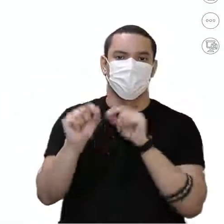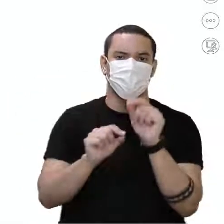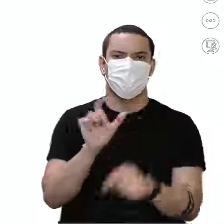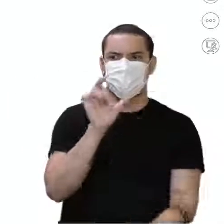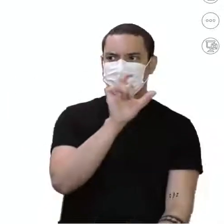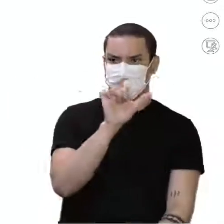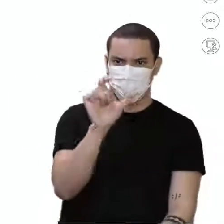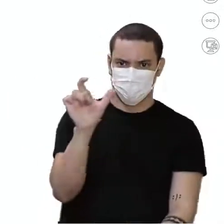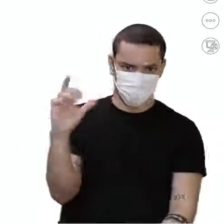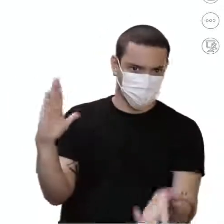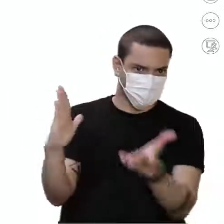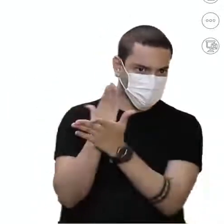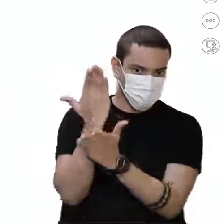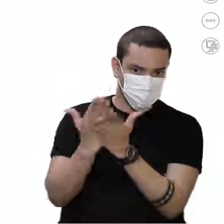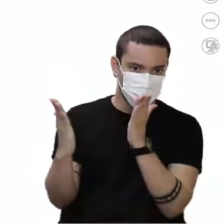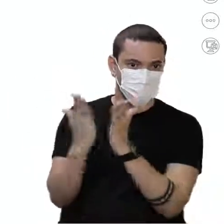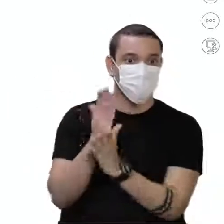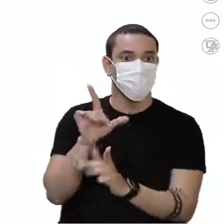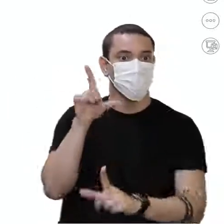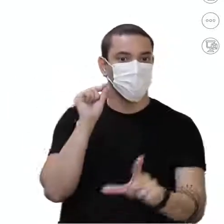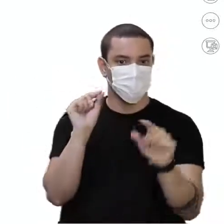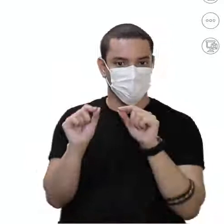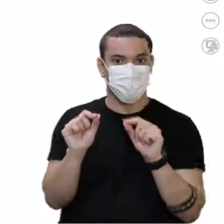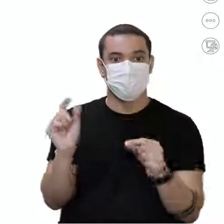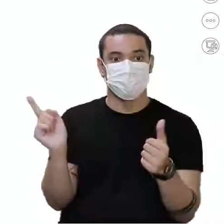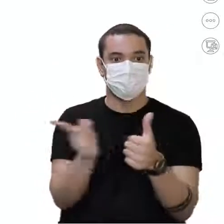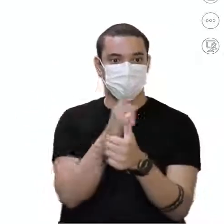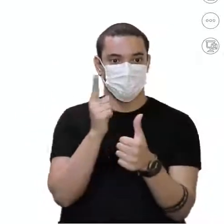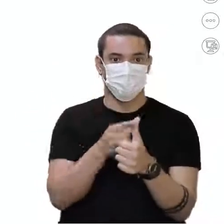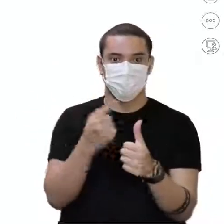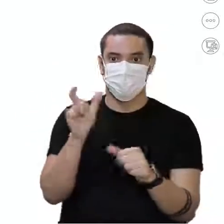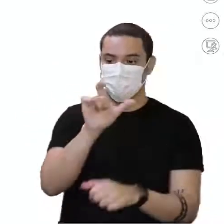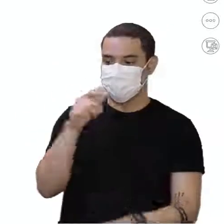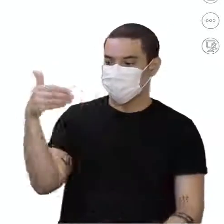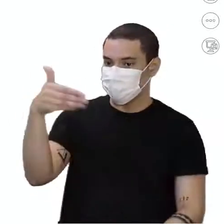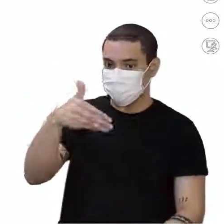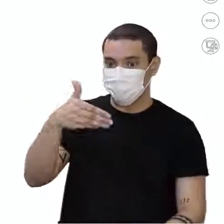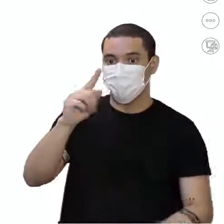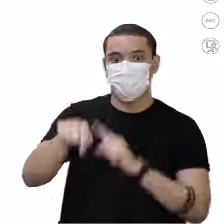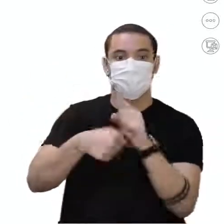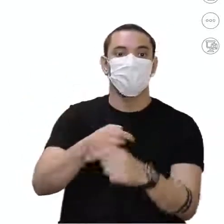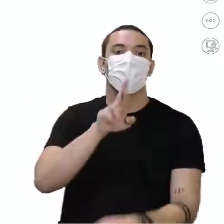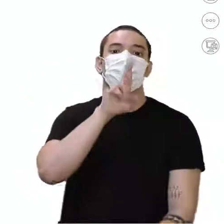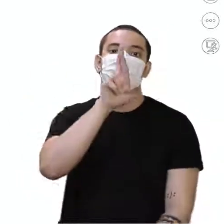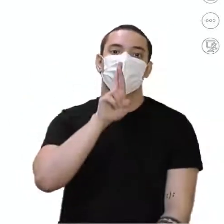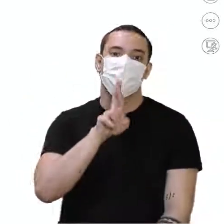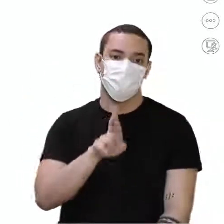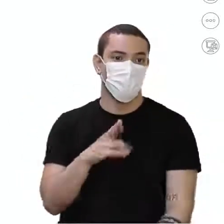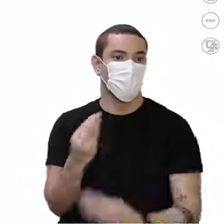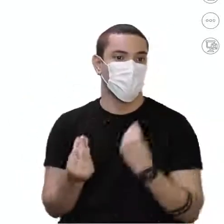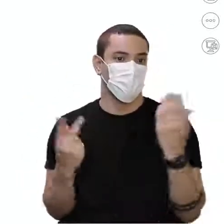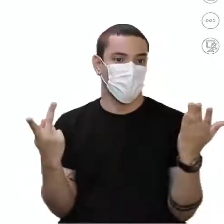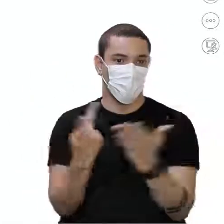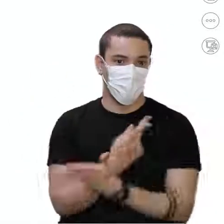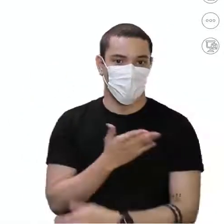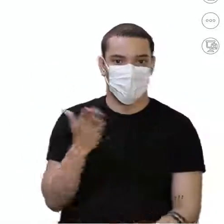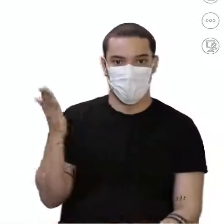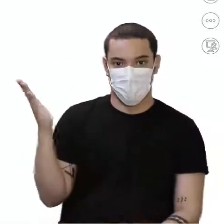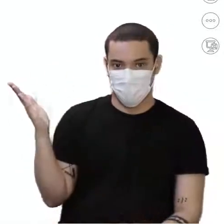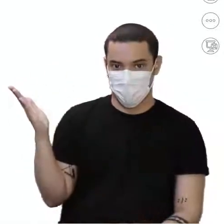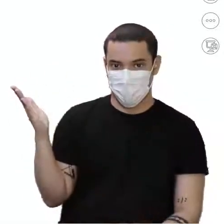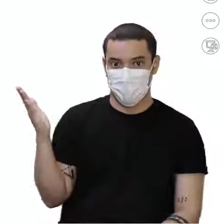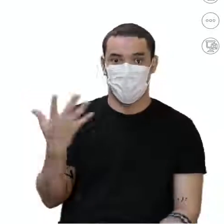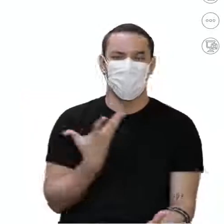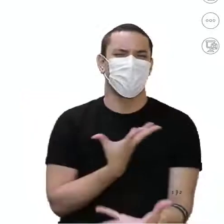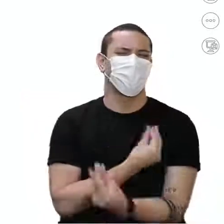aqui algumas. Então, vamos ver. Primeiro, as palavras de frequência, depois elas como resposta, tá? Many times